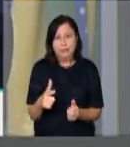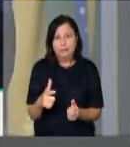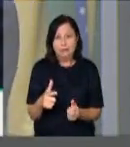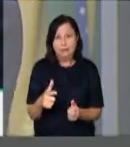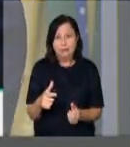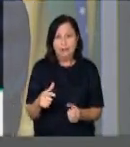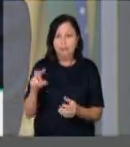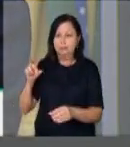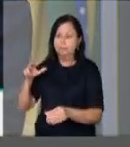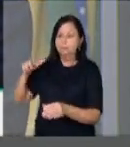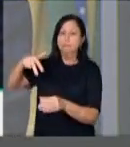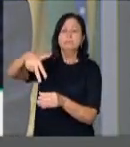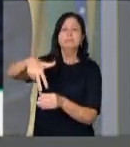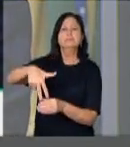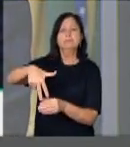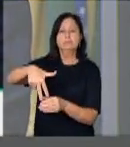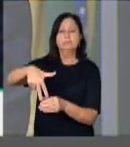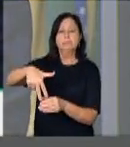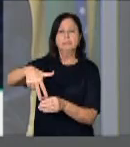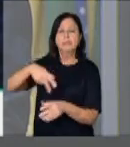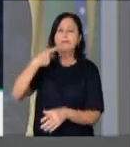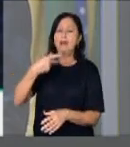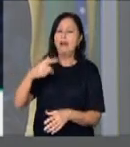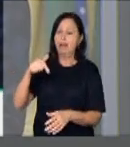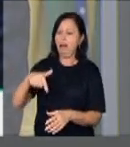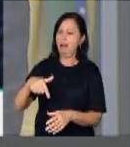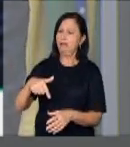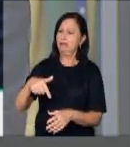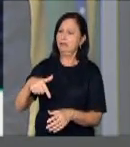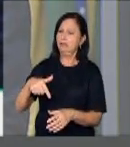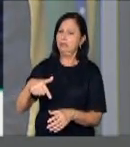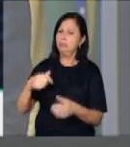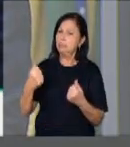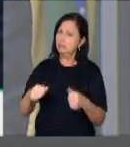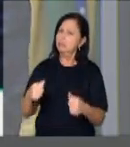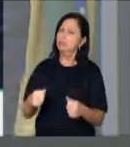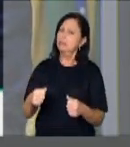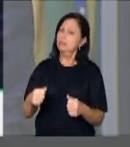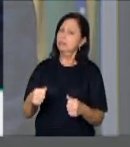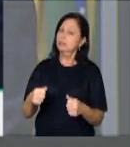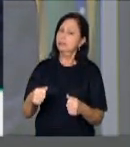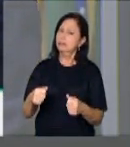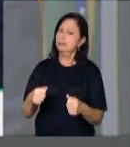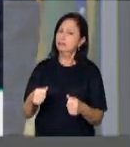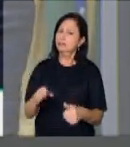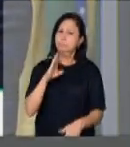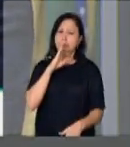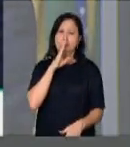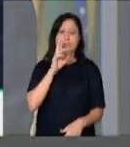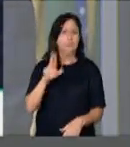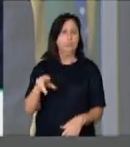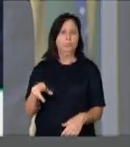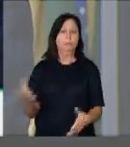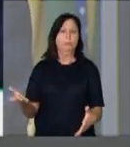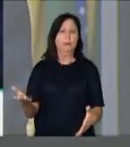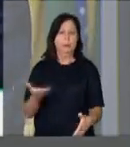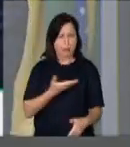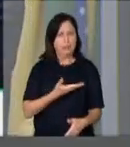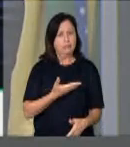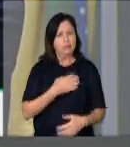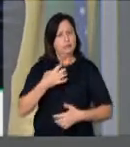somos seus amigos eu não sou assim eu tenho que falar e é por isso que estou dizendo em alto e bom som